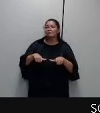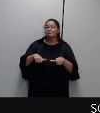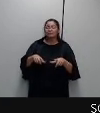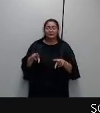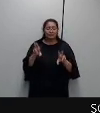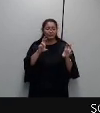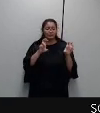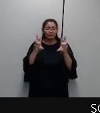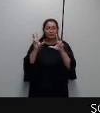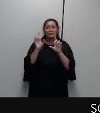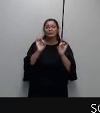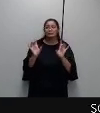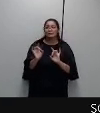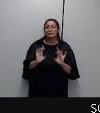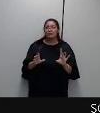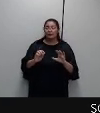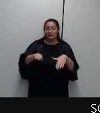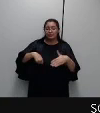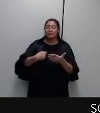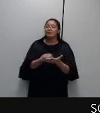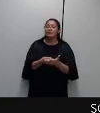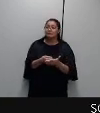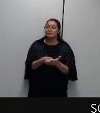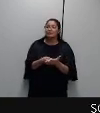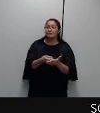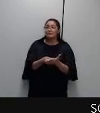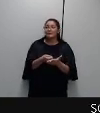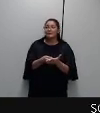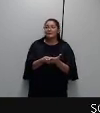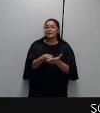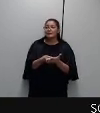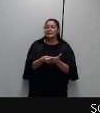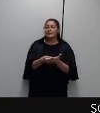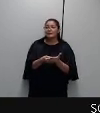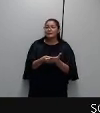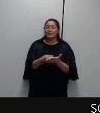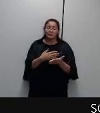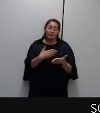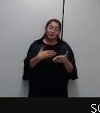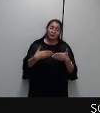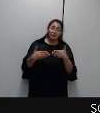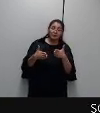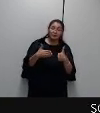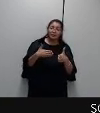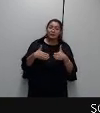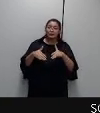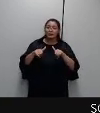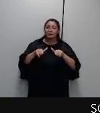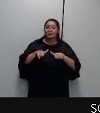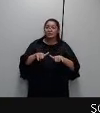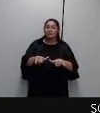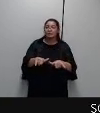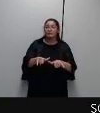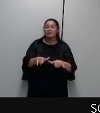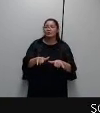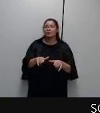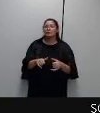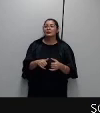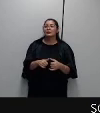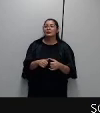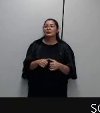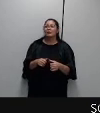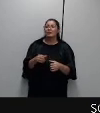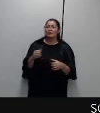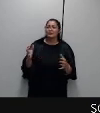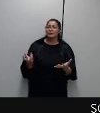acabaram autorizada até por simetria a realizar atos notariais aqui no